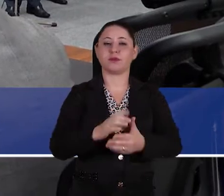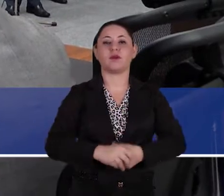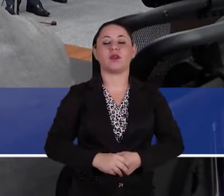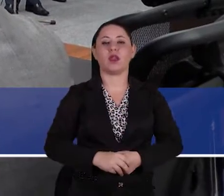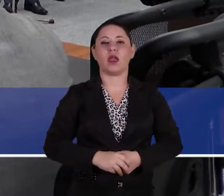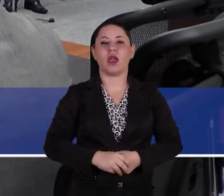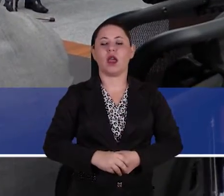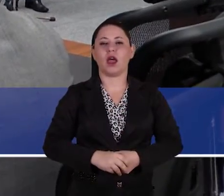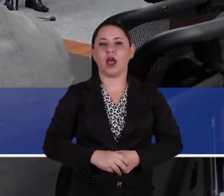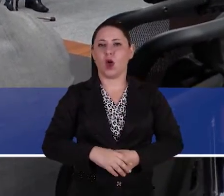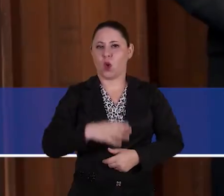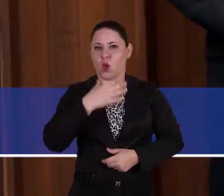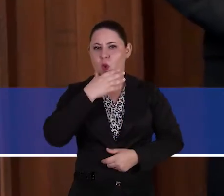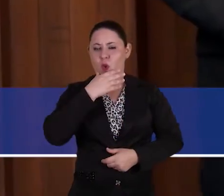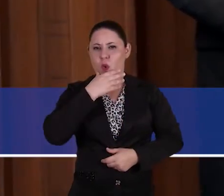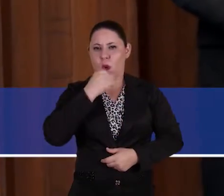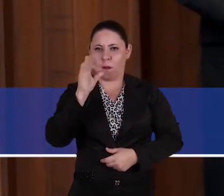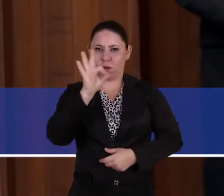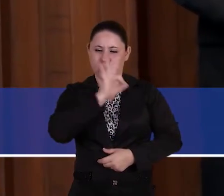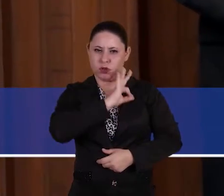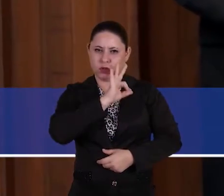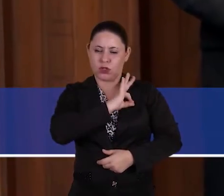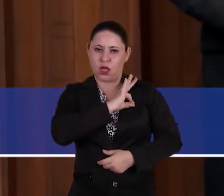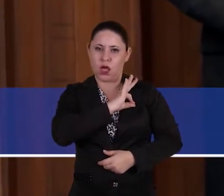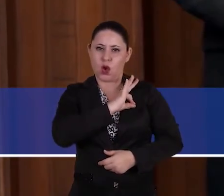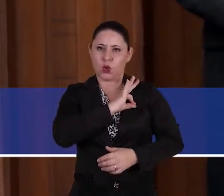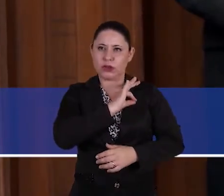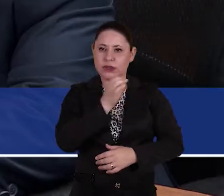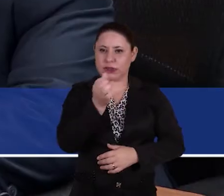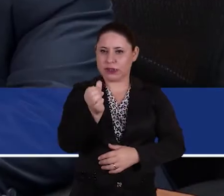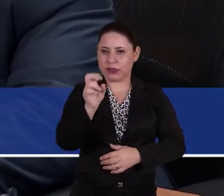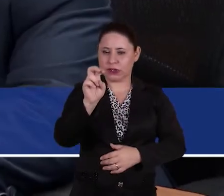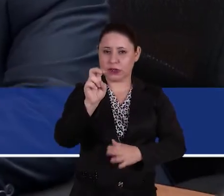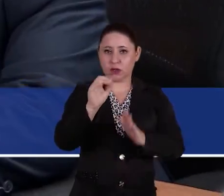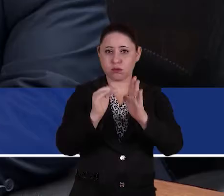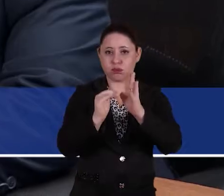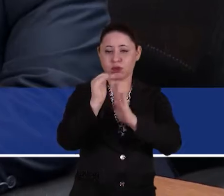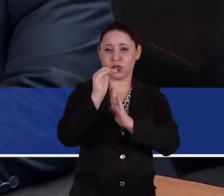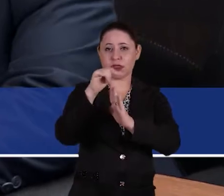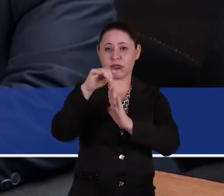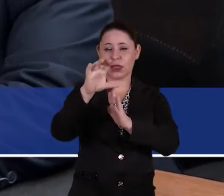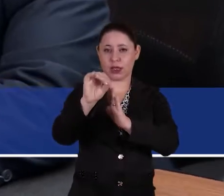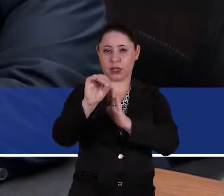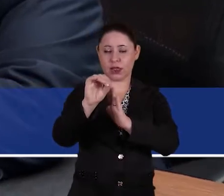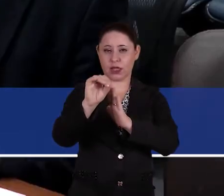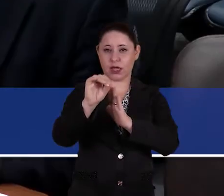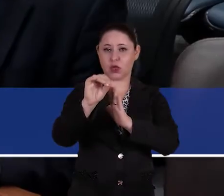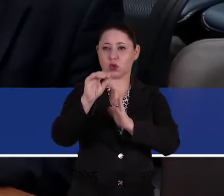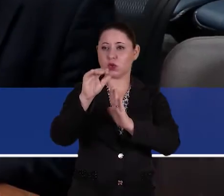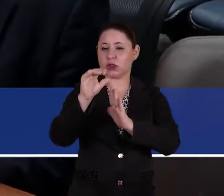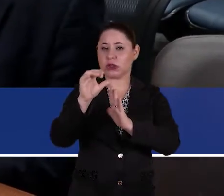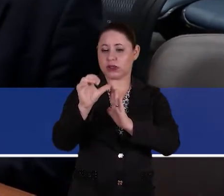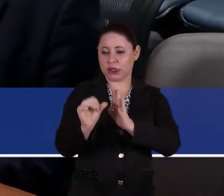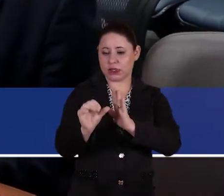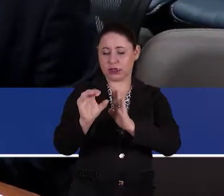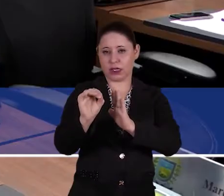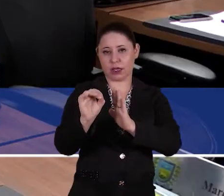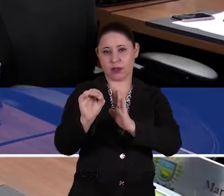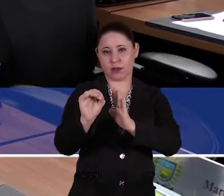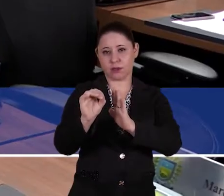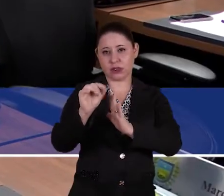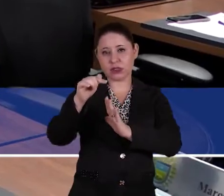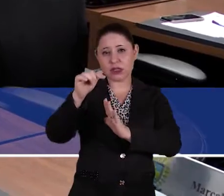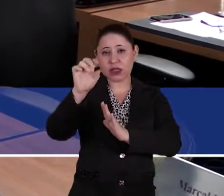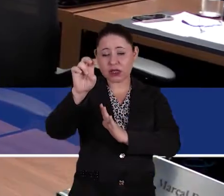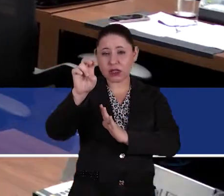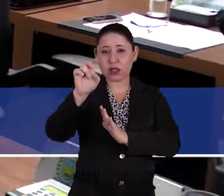Os oficiais militares do sexo masculino passarão de 65 para 70 e os praças de 60 para